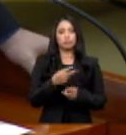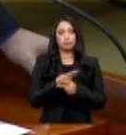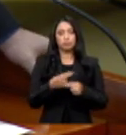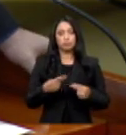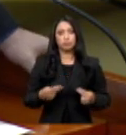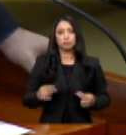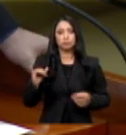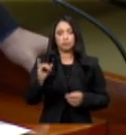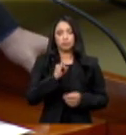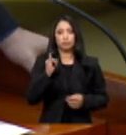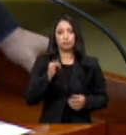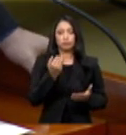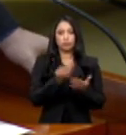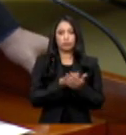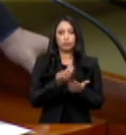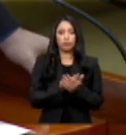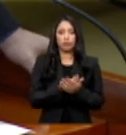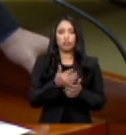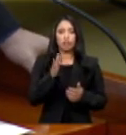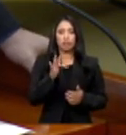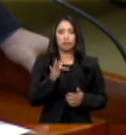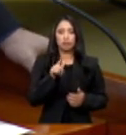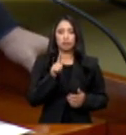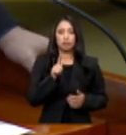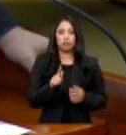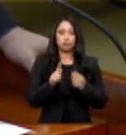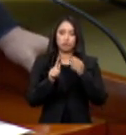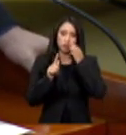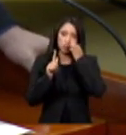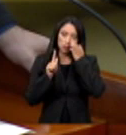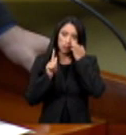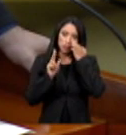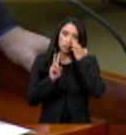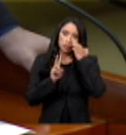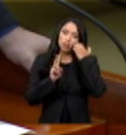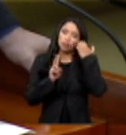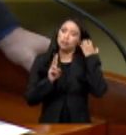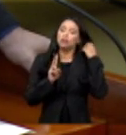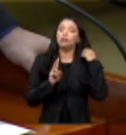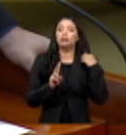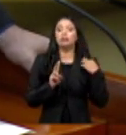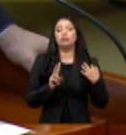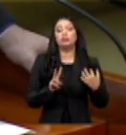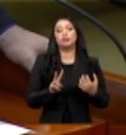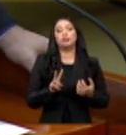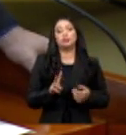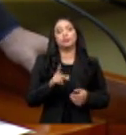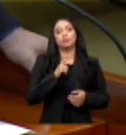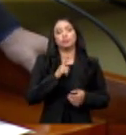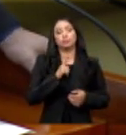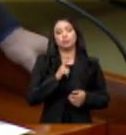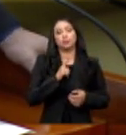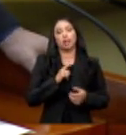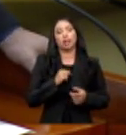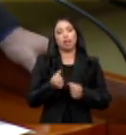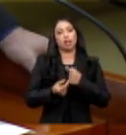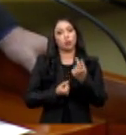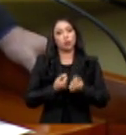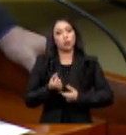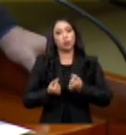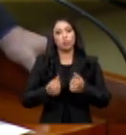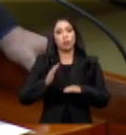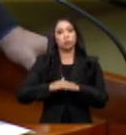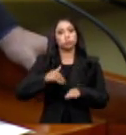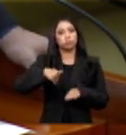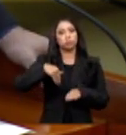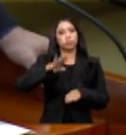também, estudo da FGV apontou que com a prorrogação antecipada nós já teríamos uma injeção na economia de 42 bilhões